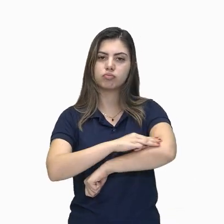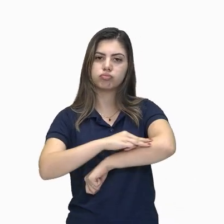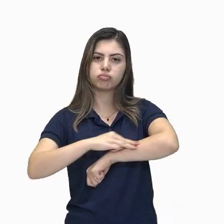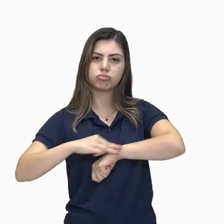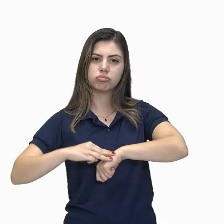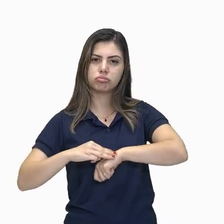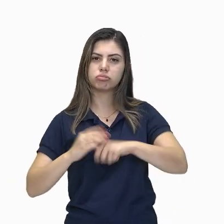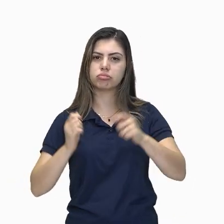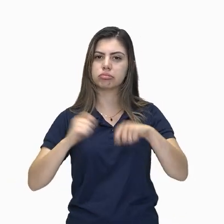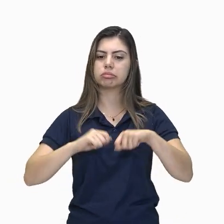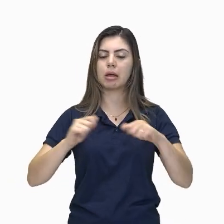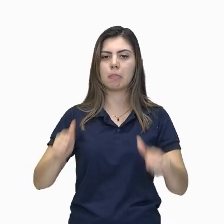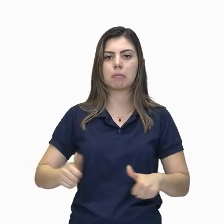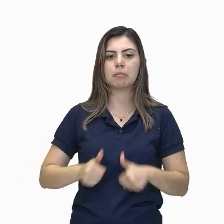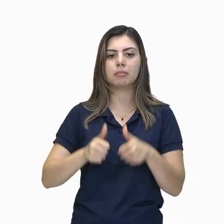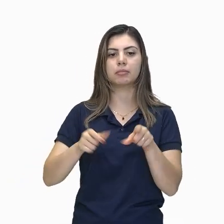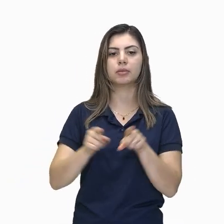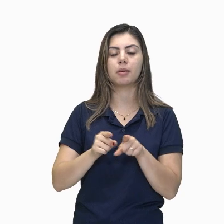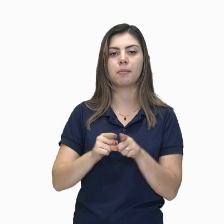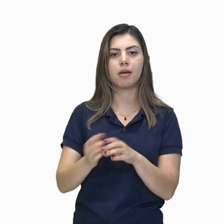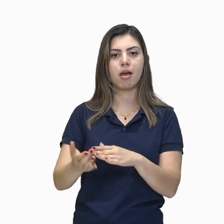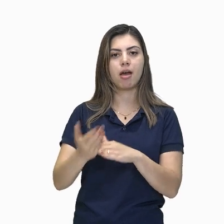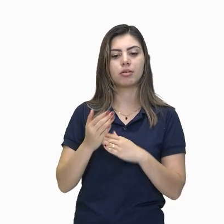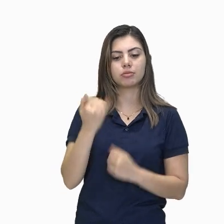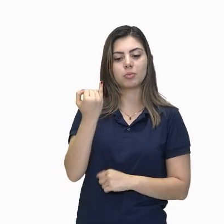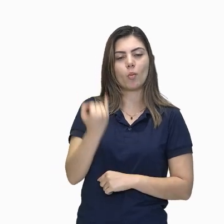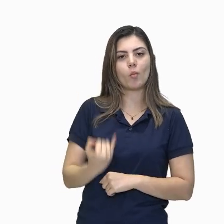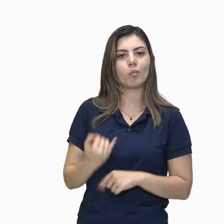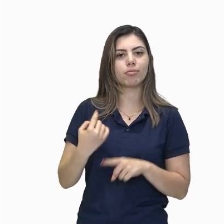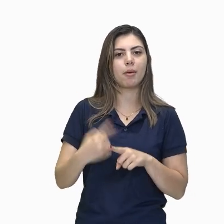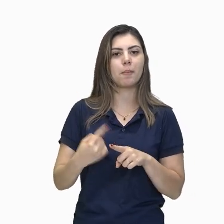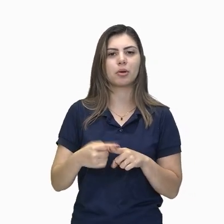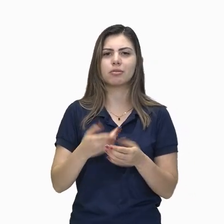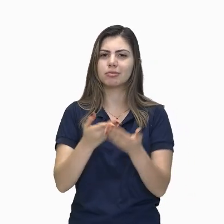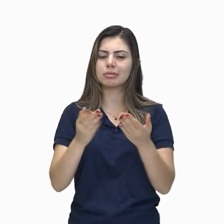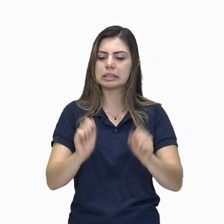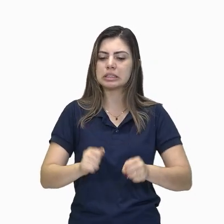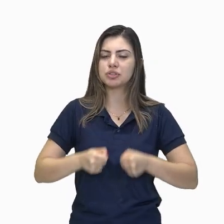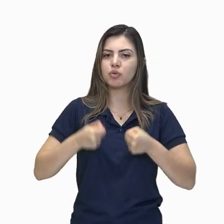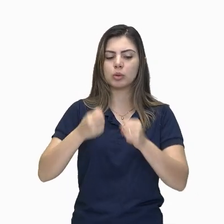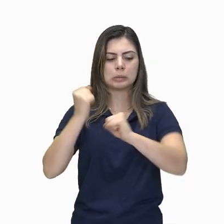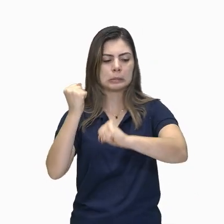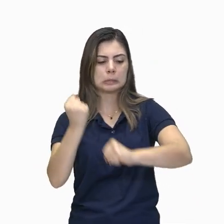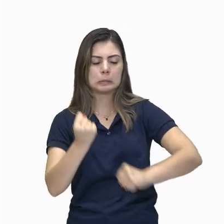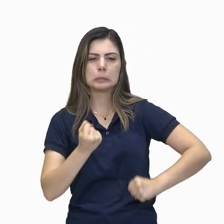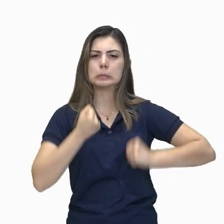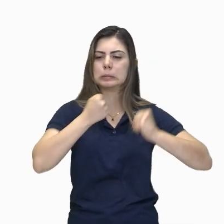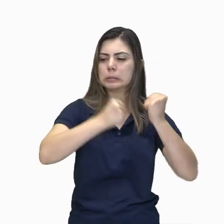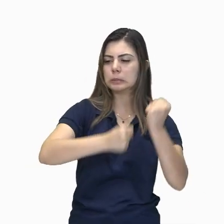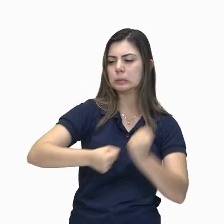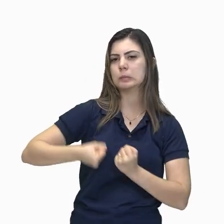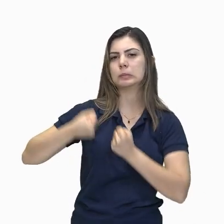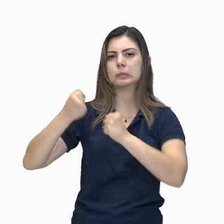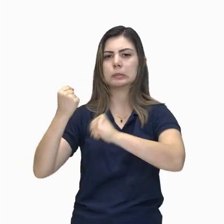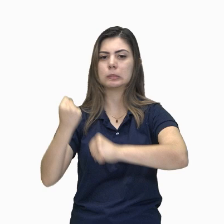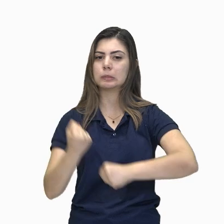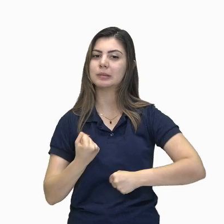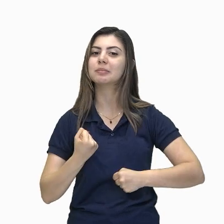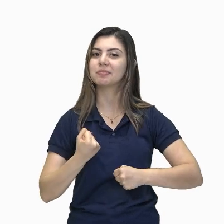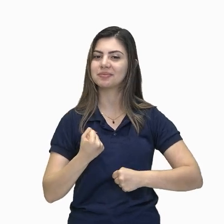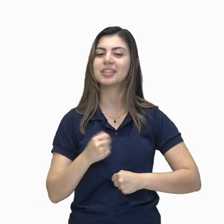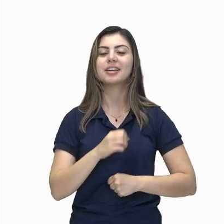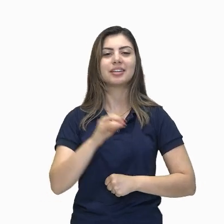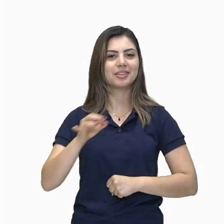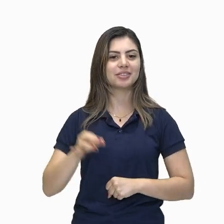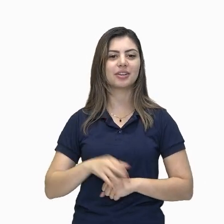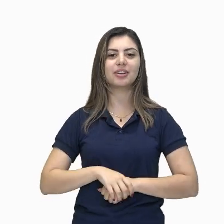bom. Ajuda a emagrecer por causa do esforço físico que você vai estar praticando. Alivia as dores